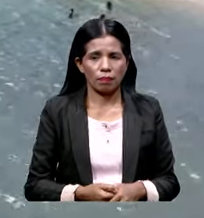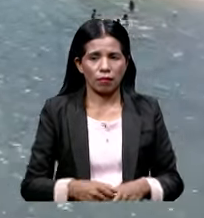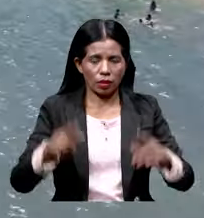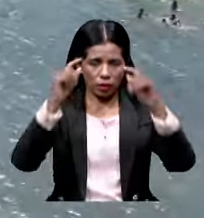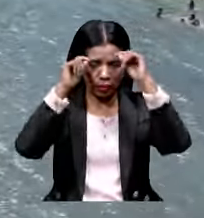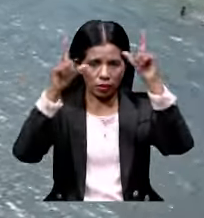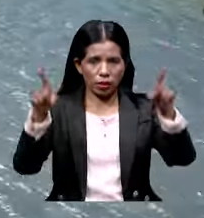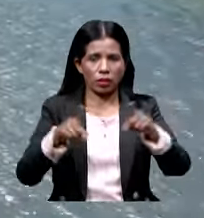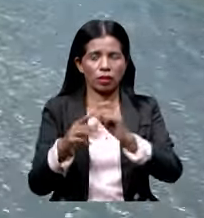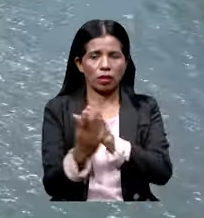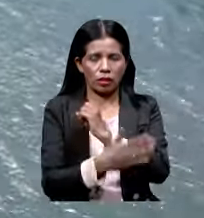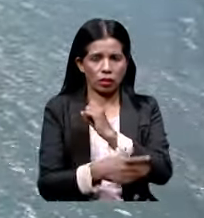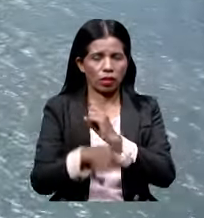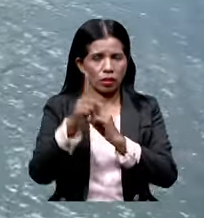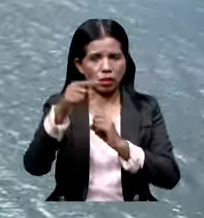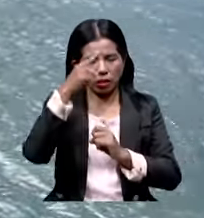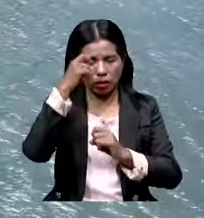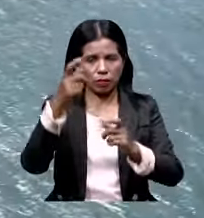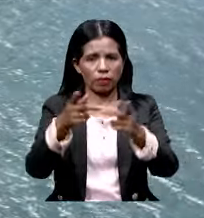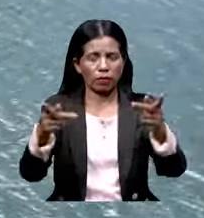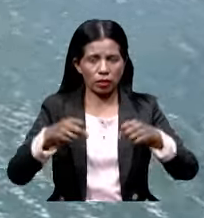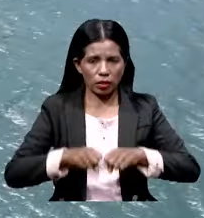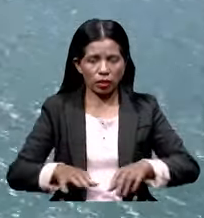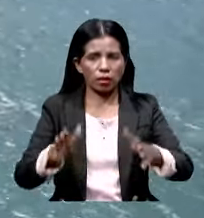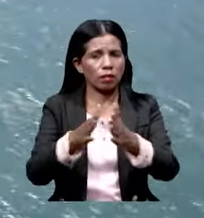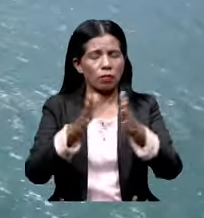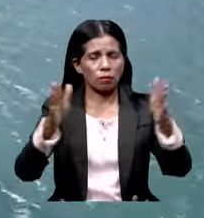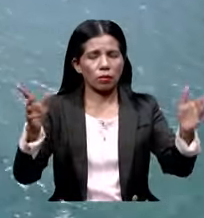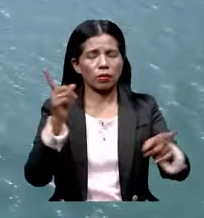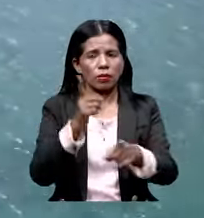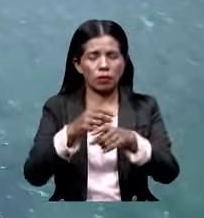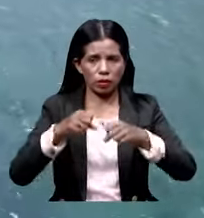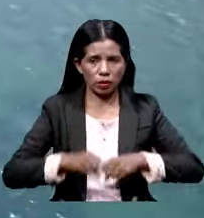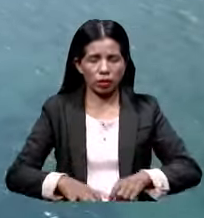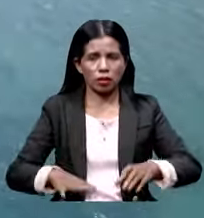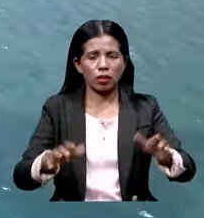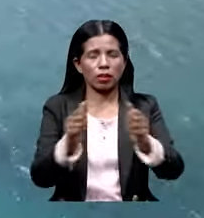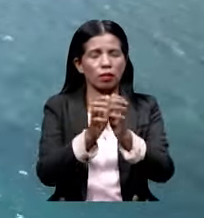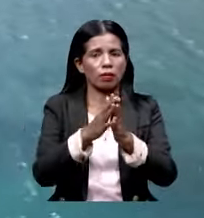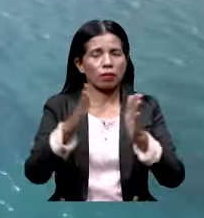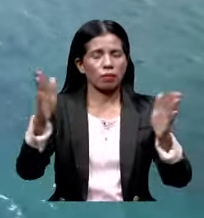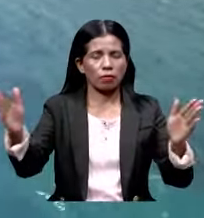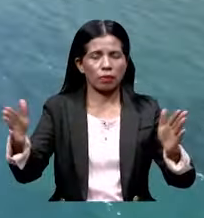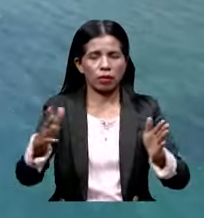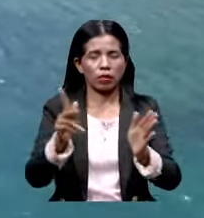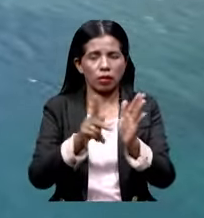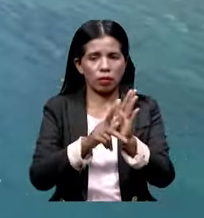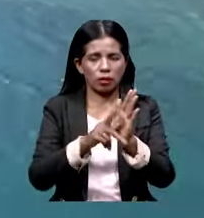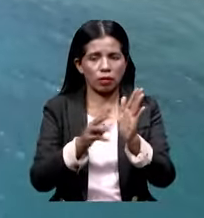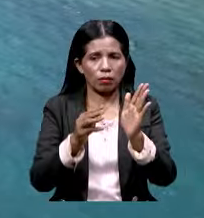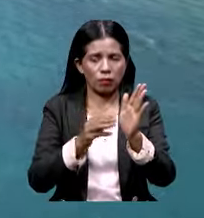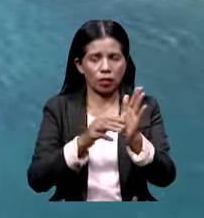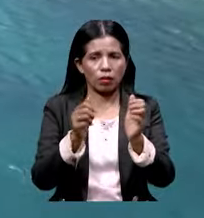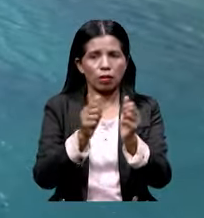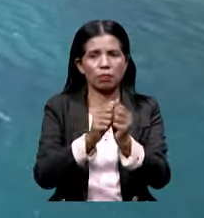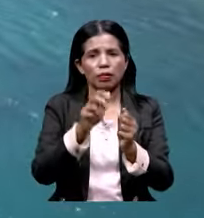Timor-Leste é um país costeiro ida, também zona marítima nebe Luan Tevez, o Tassibum, Nianaru, o Luan 20 km quadrado ato situ,